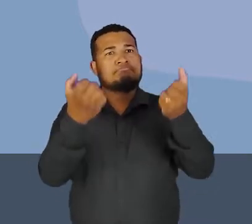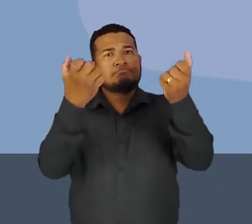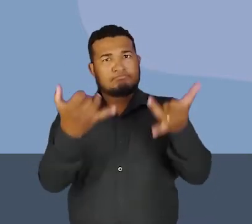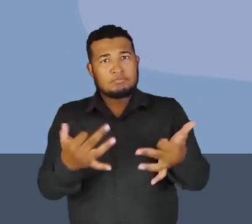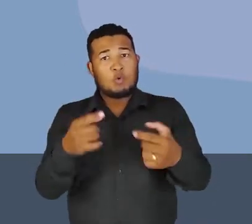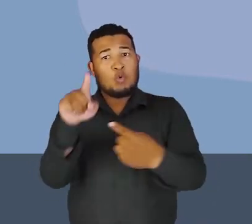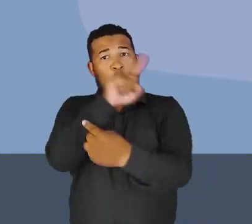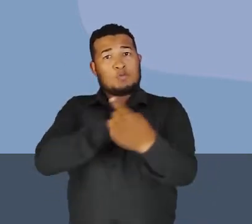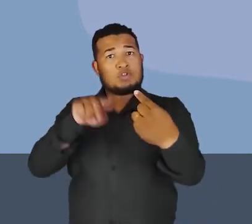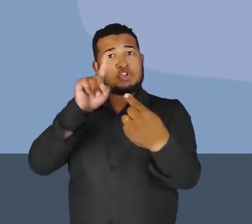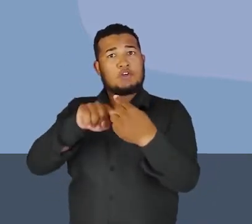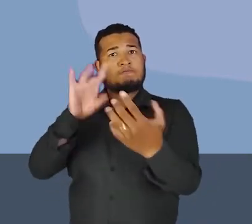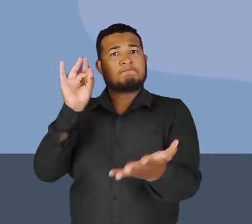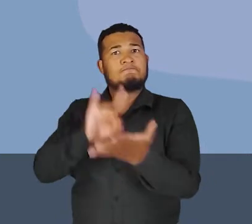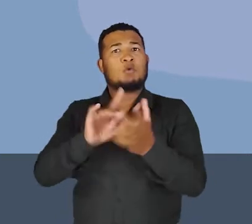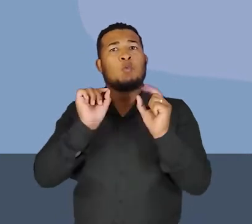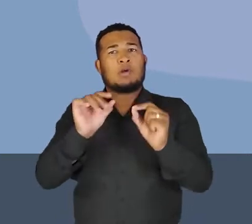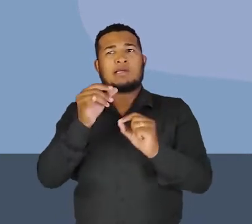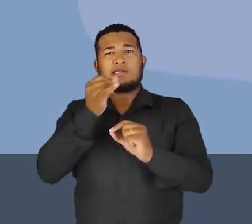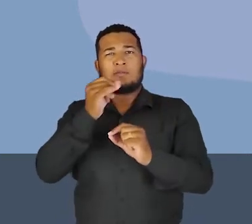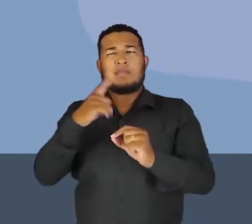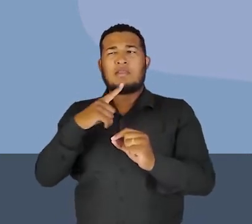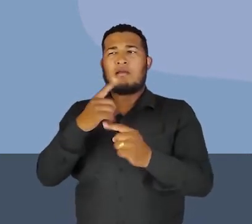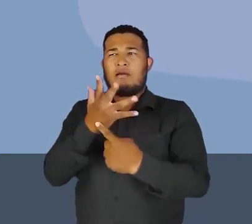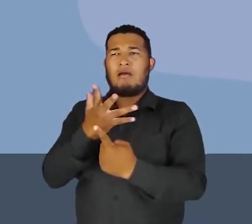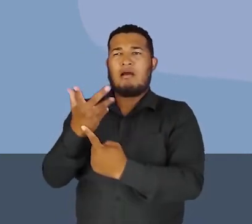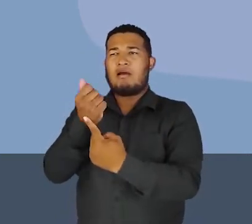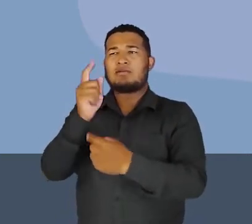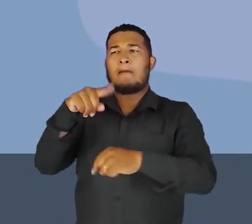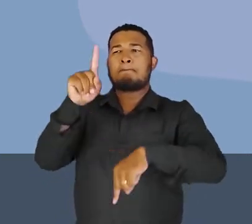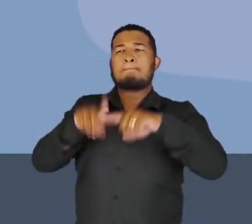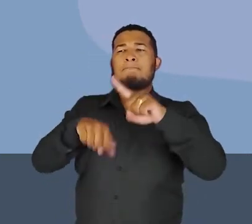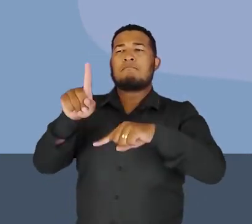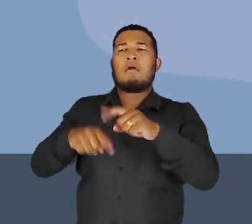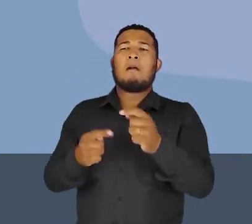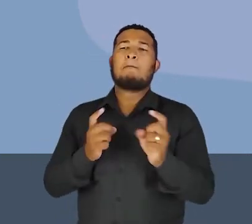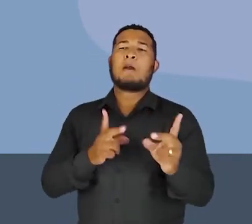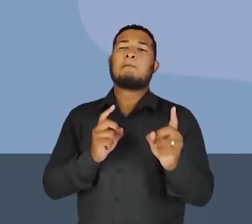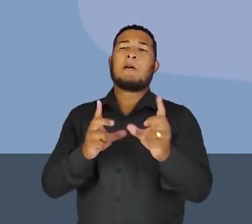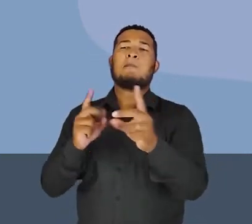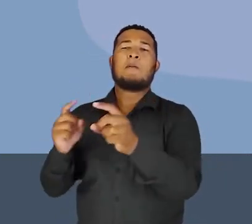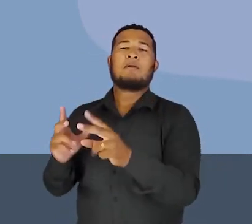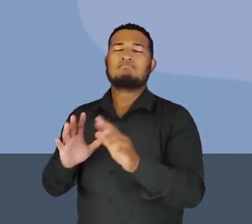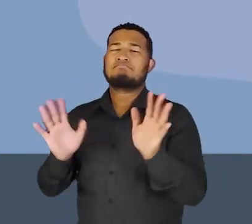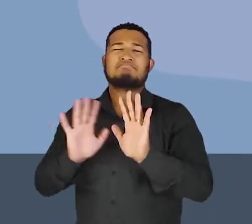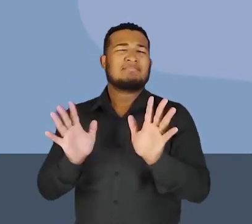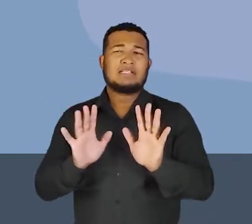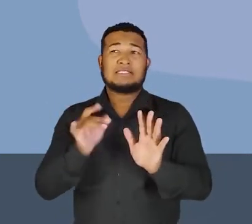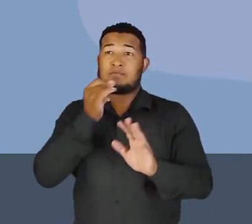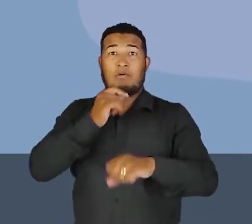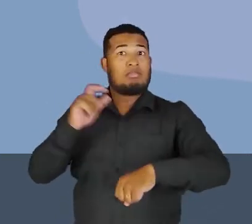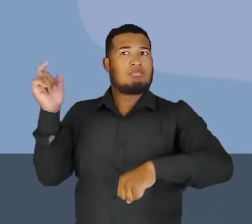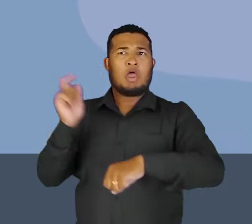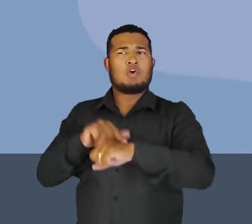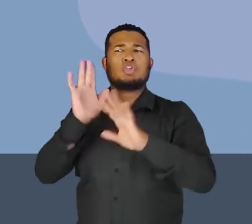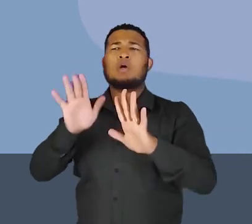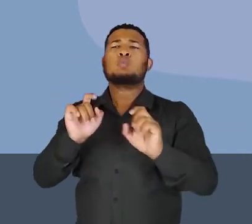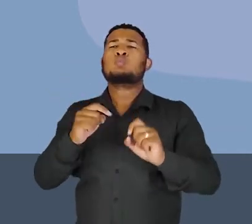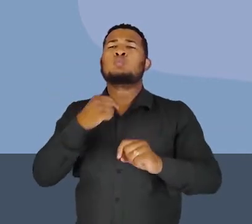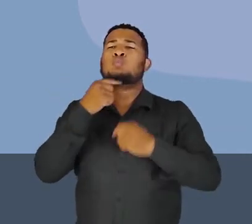por objetivo se opor à arte como mercadoria, né? Ele é um movimento que, de cara, ele já começa a